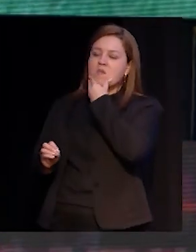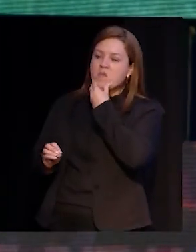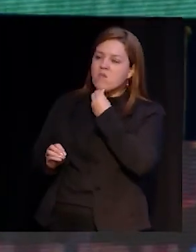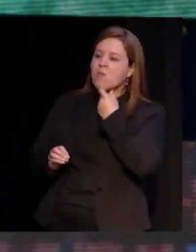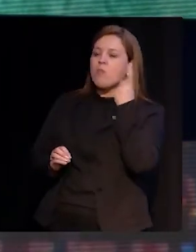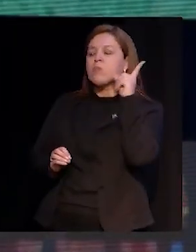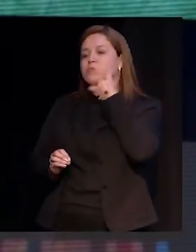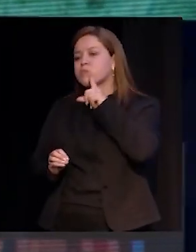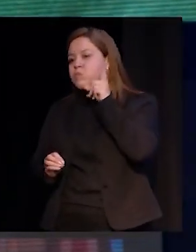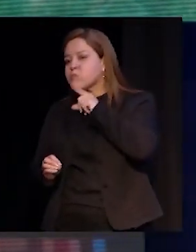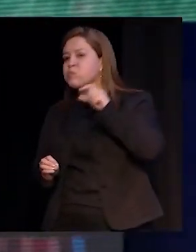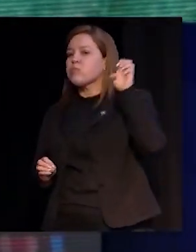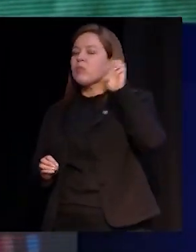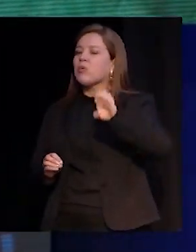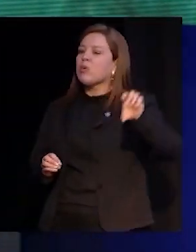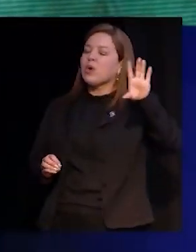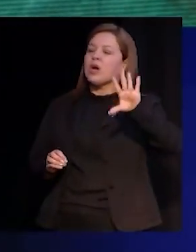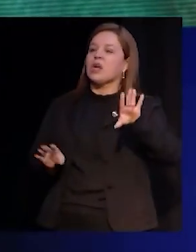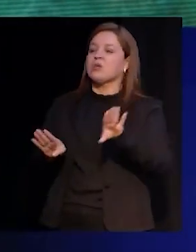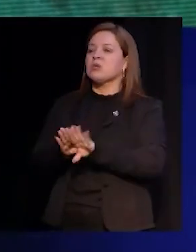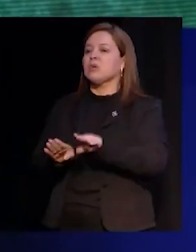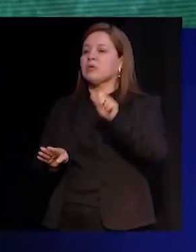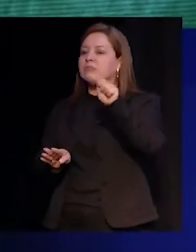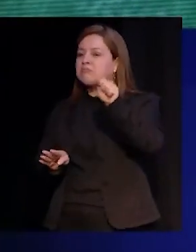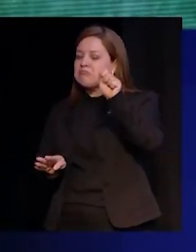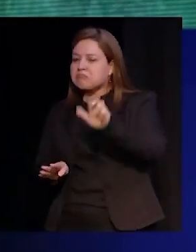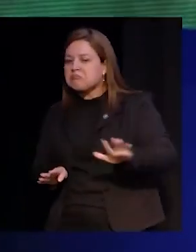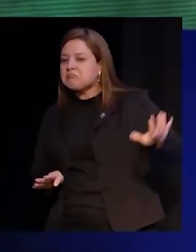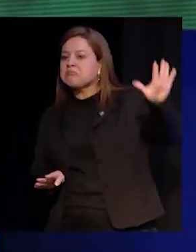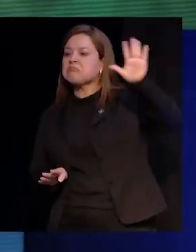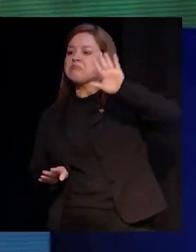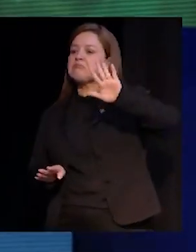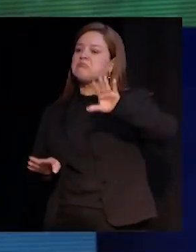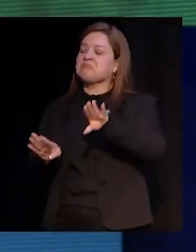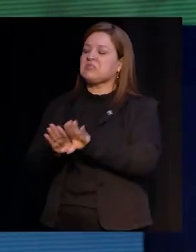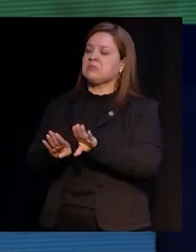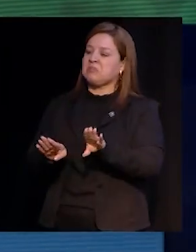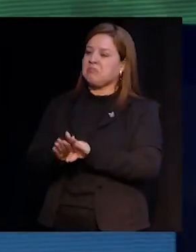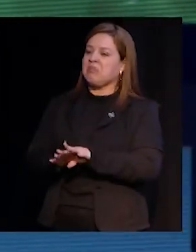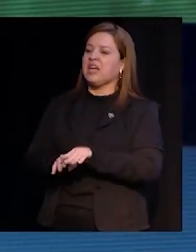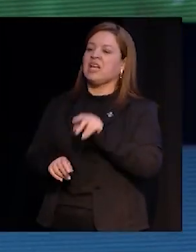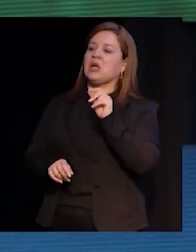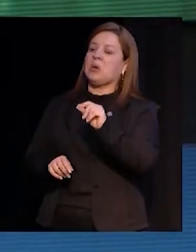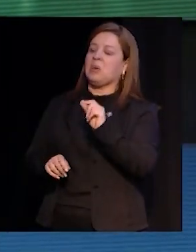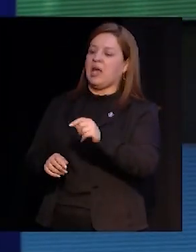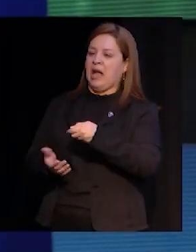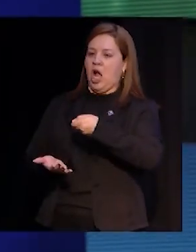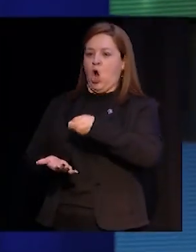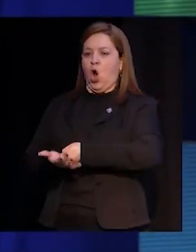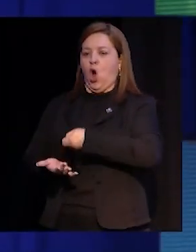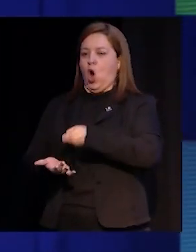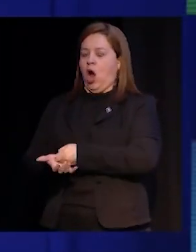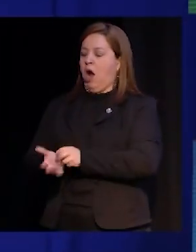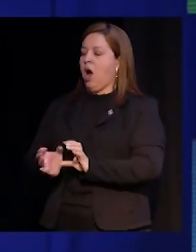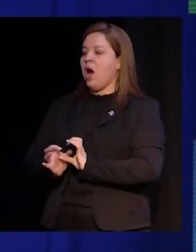americano, europeu ou asiático está submetido a